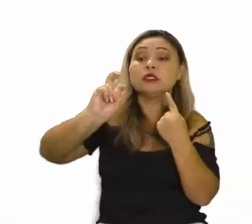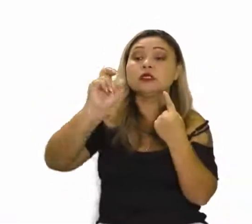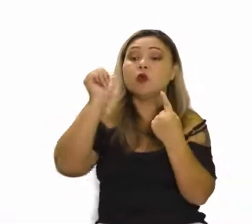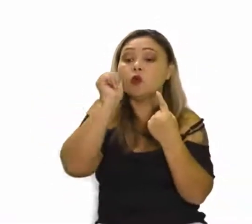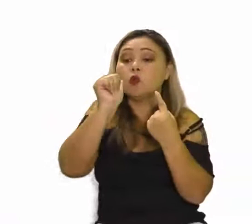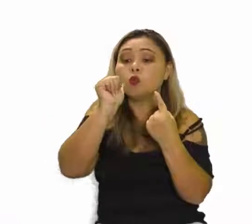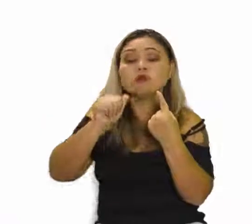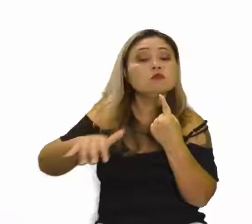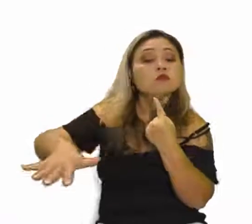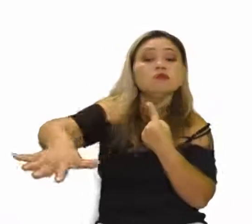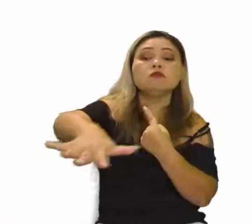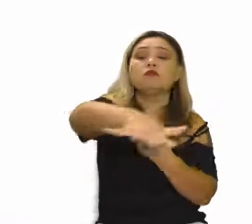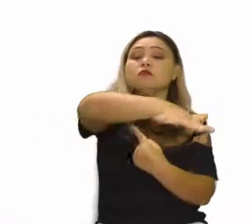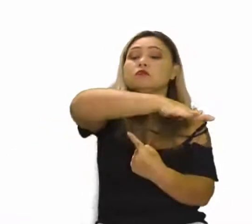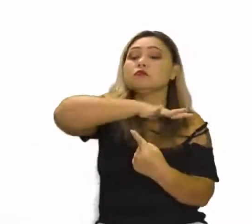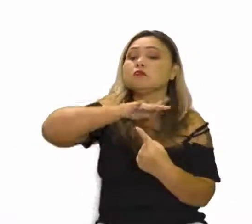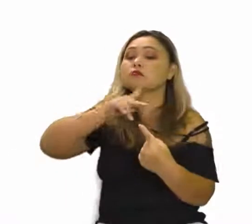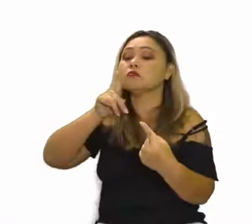plantel